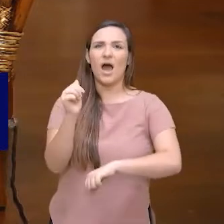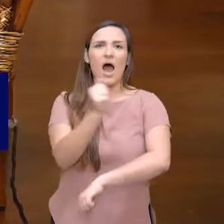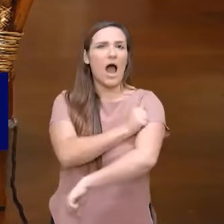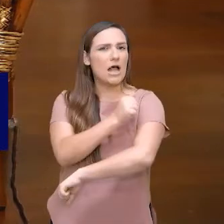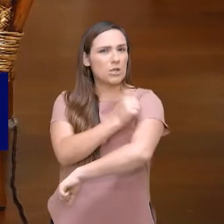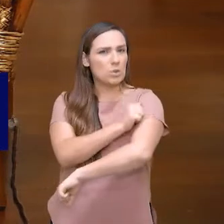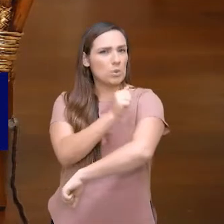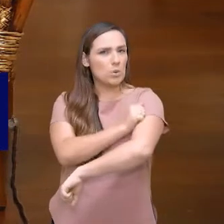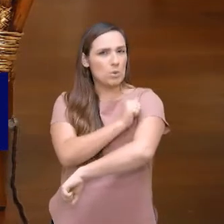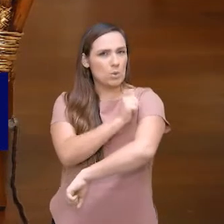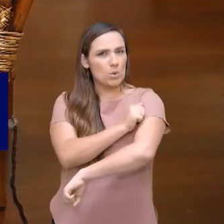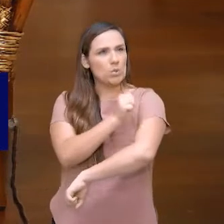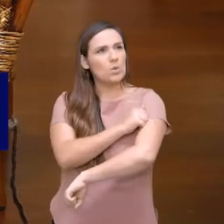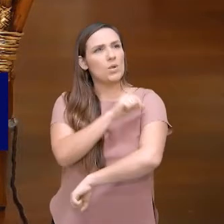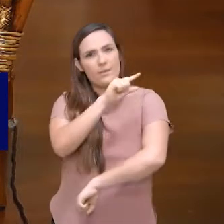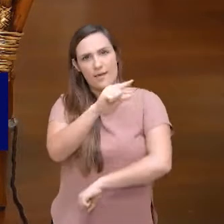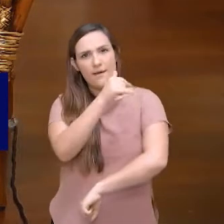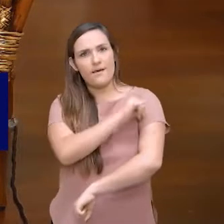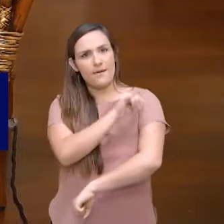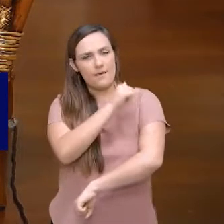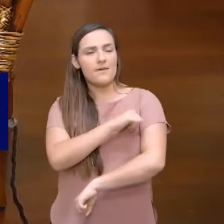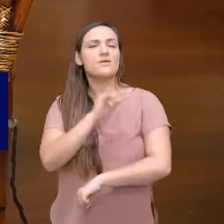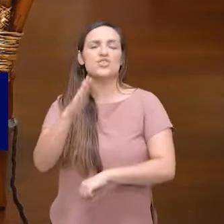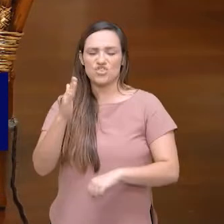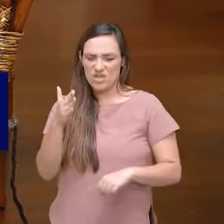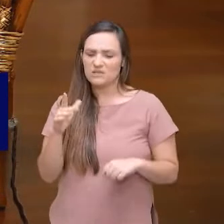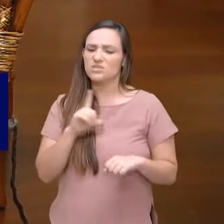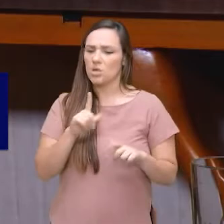eu já relatei para você. Entendeu?